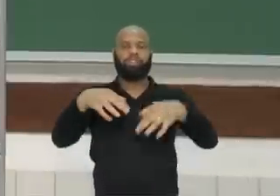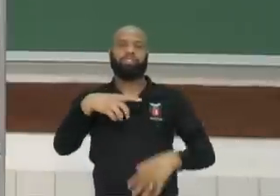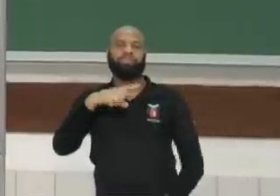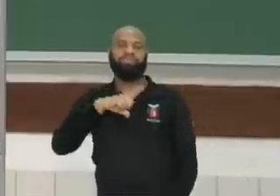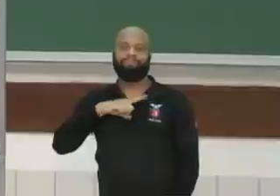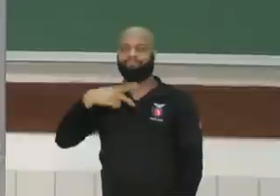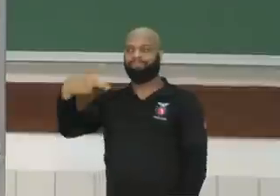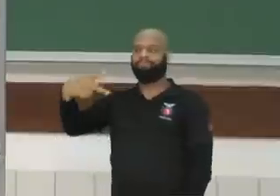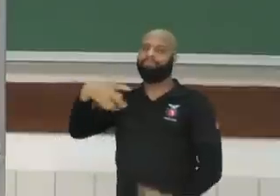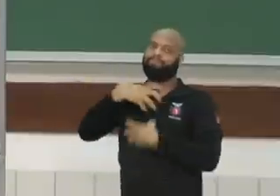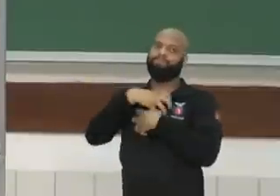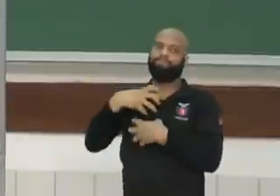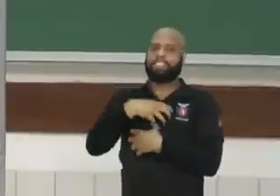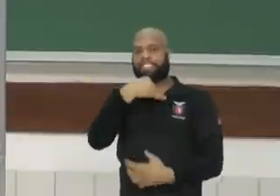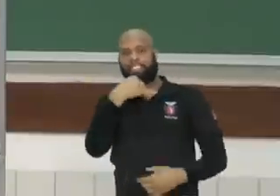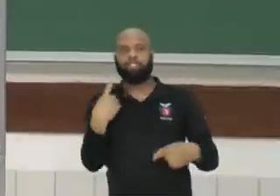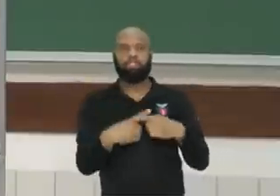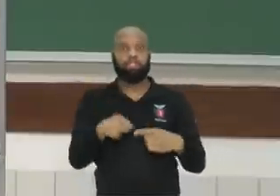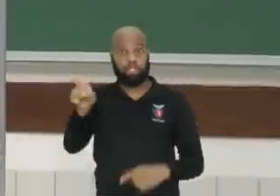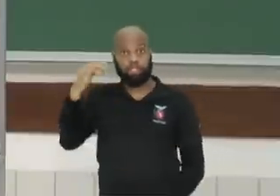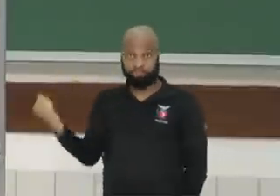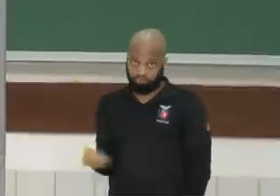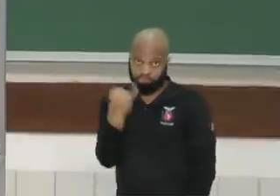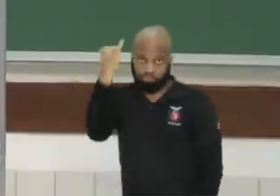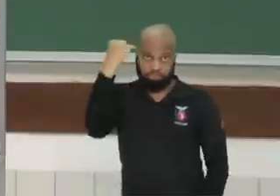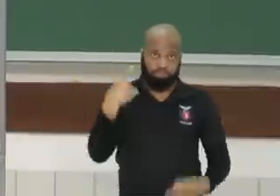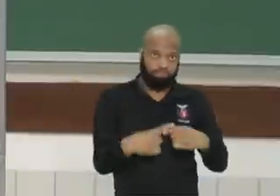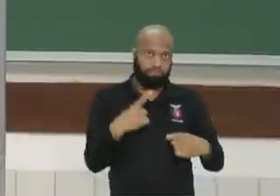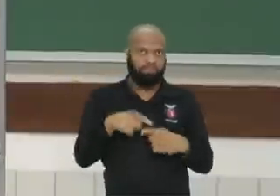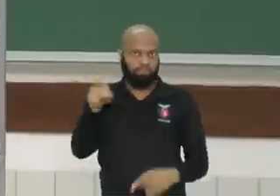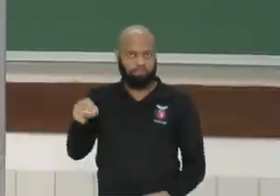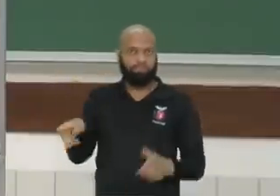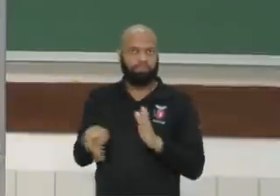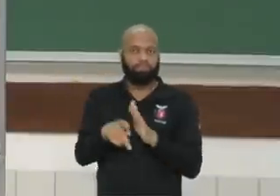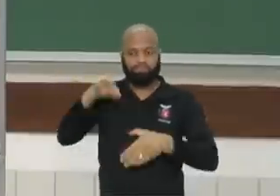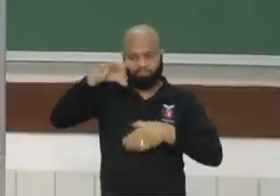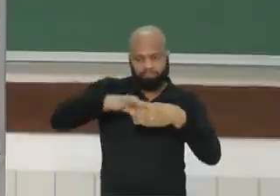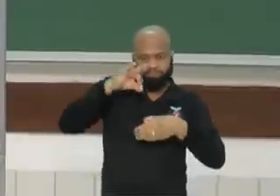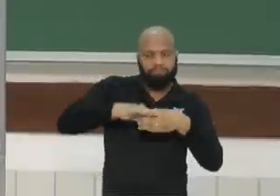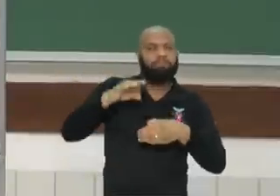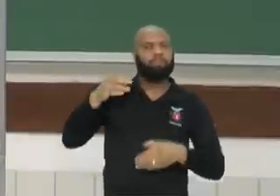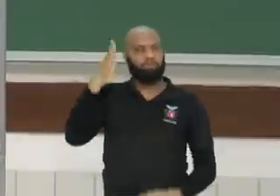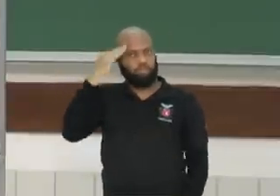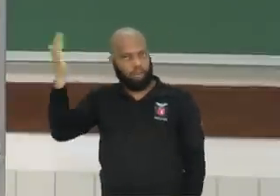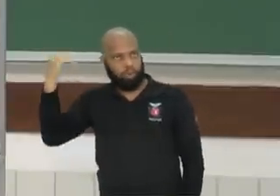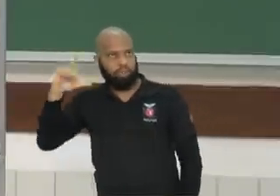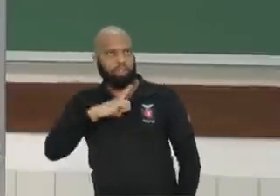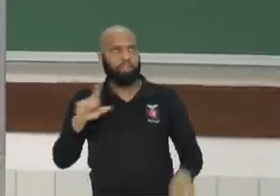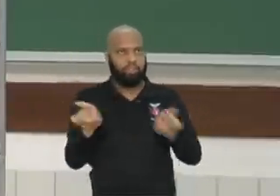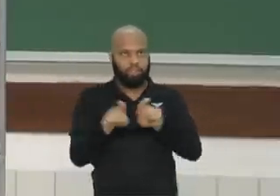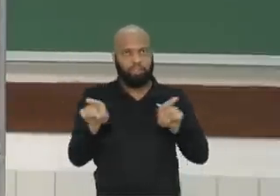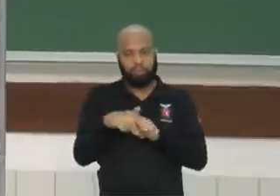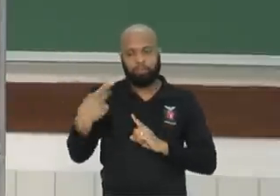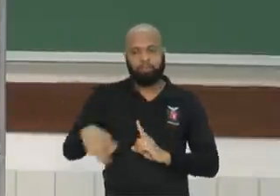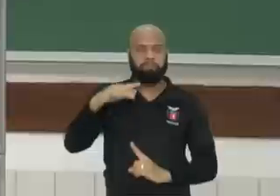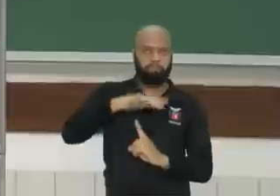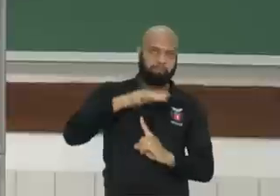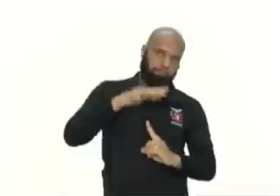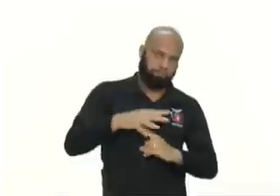trágico do Barão de Serra Azul, essa figura importante, né, um barão da erva mate, ervateiro na história do